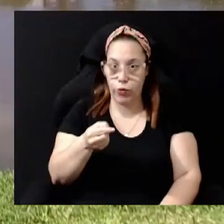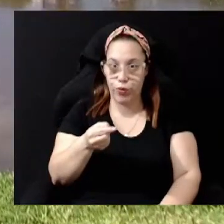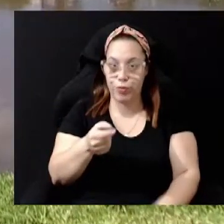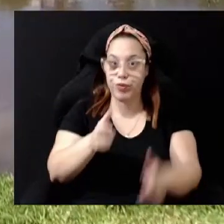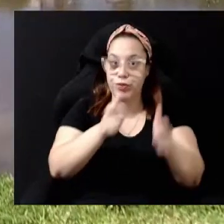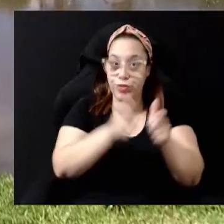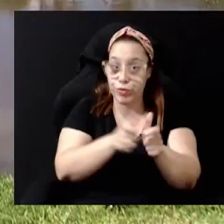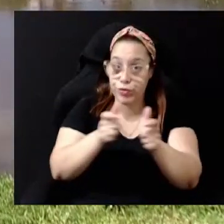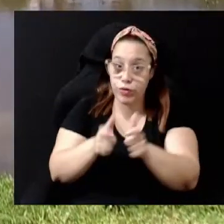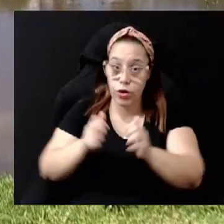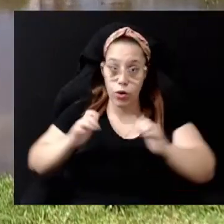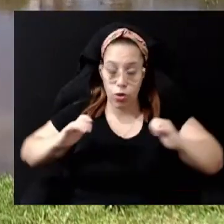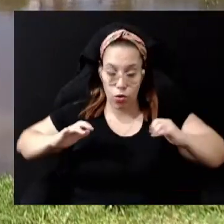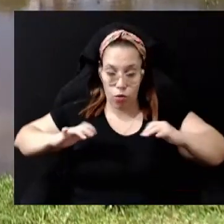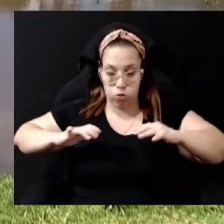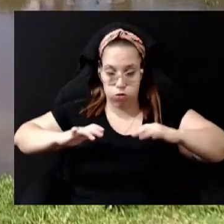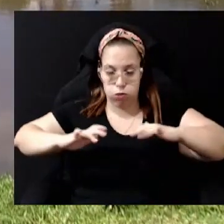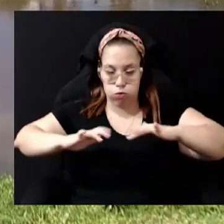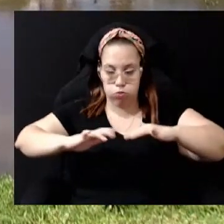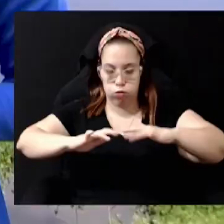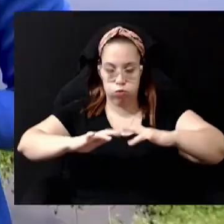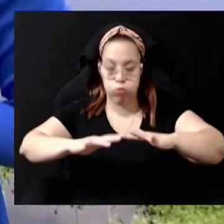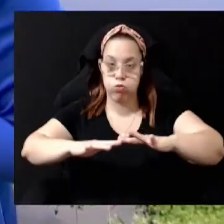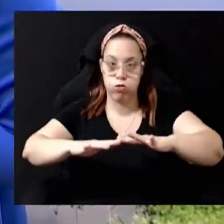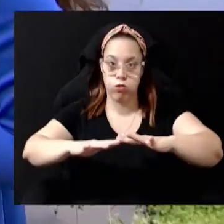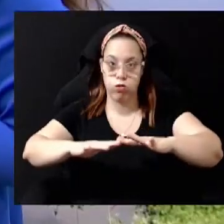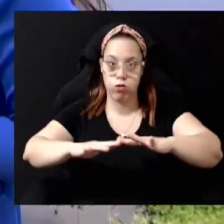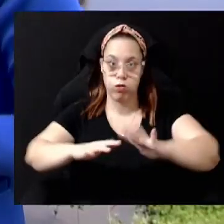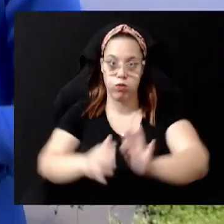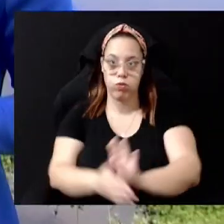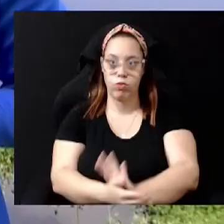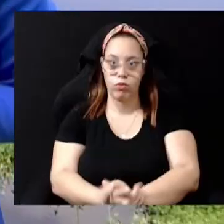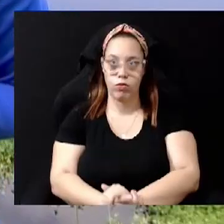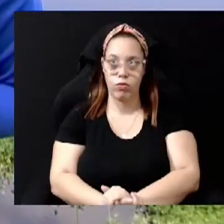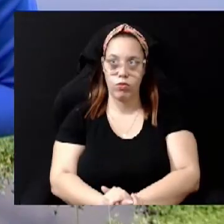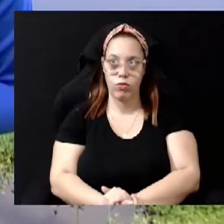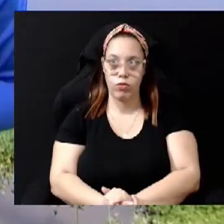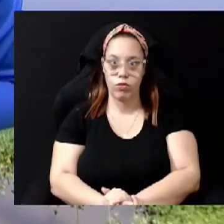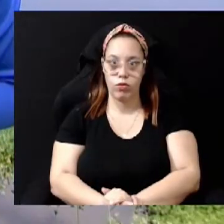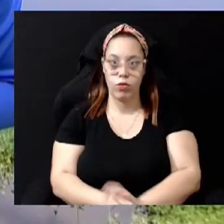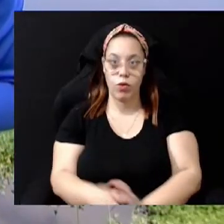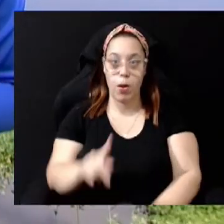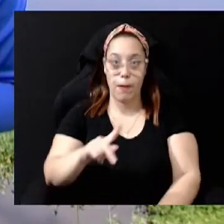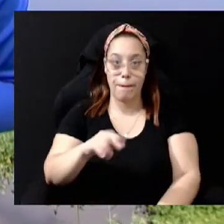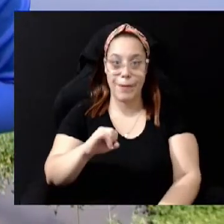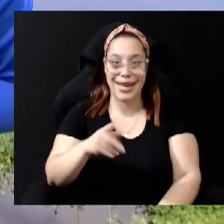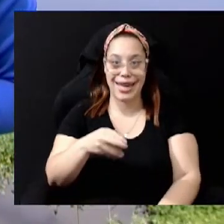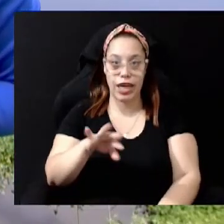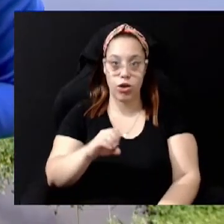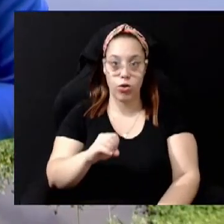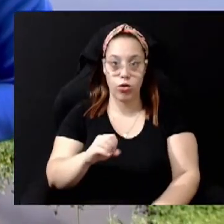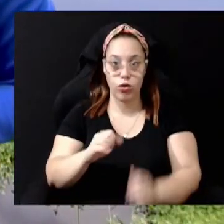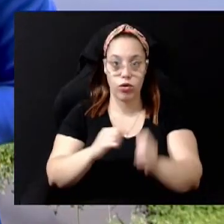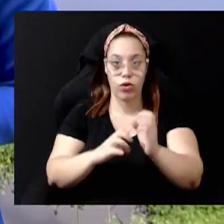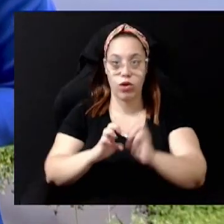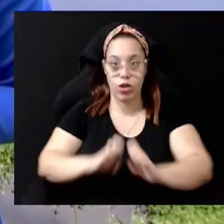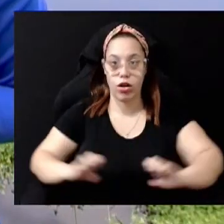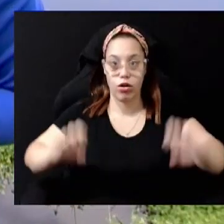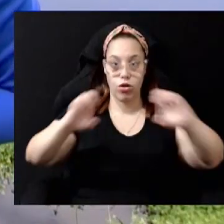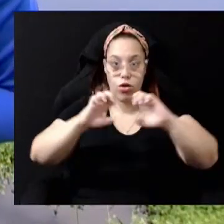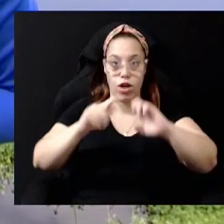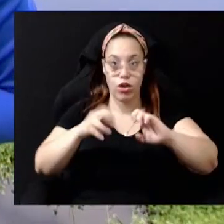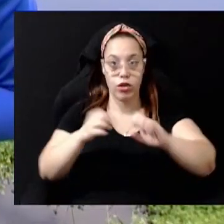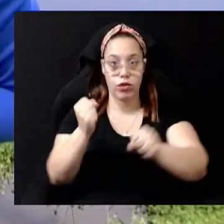os córregos que correm por essas duas vias. Os piscinões são estruturas artificiais construídas